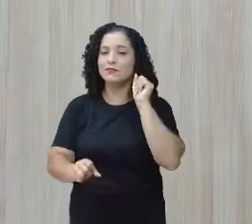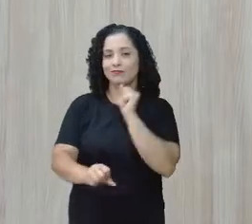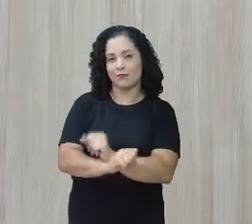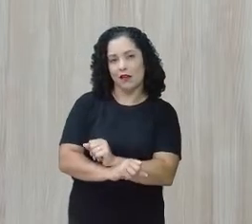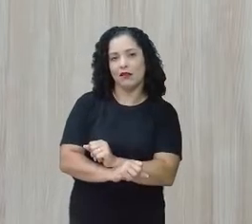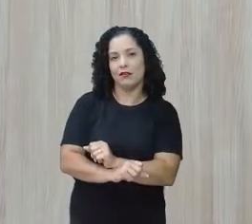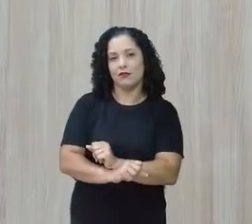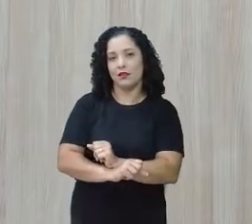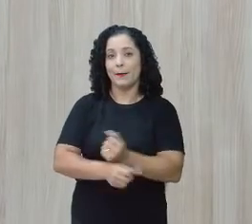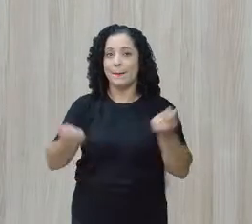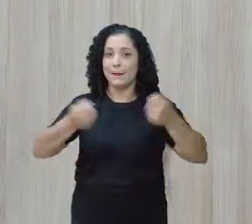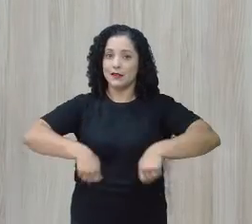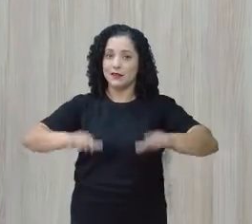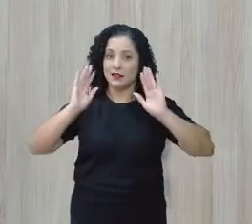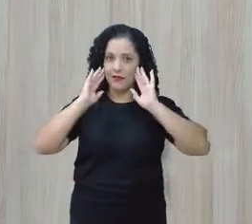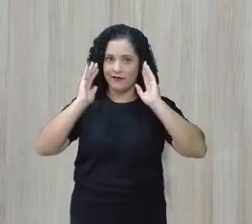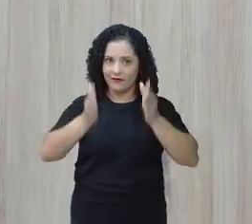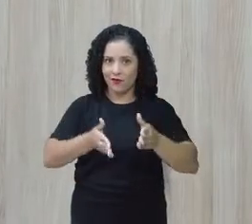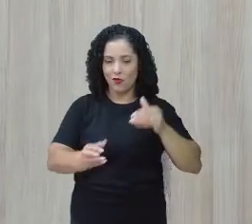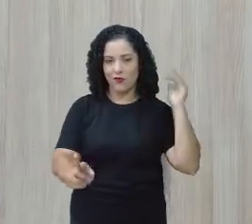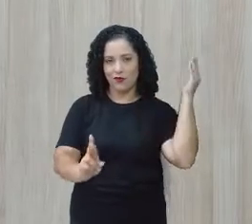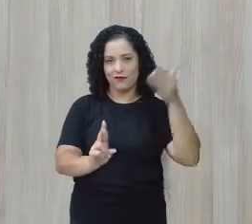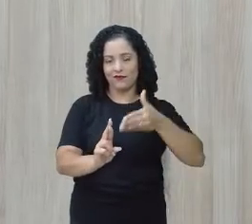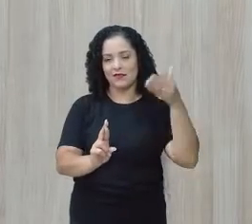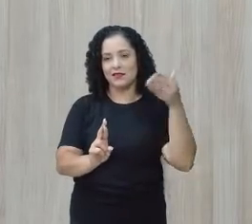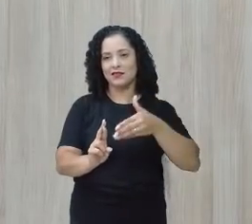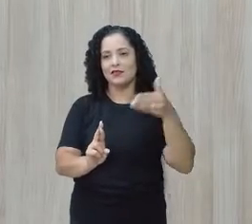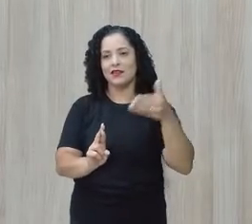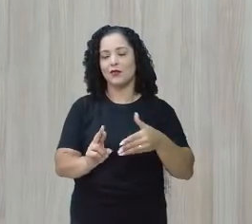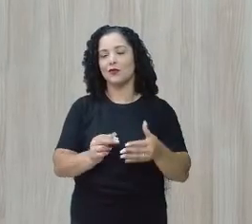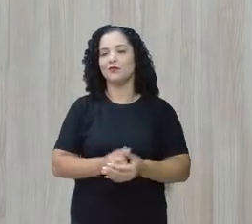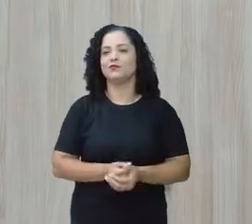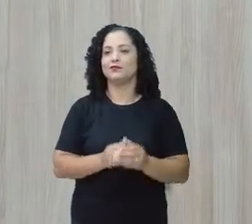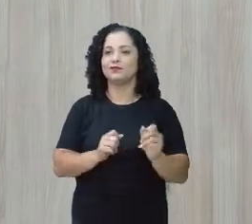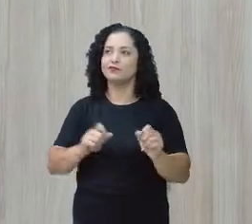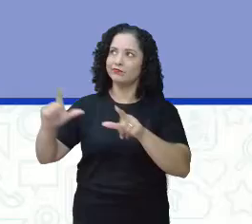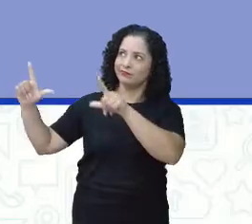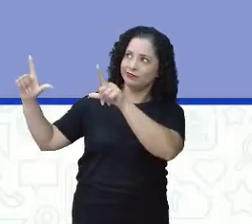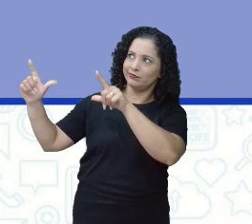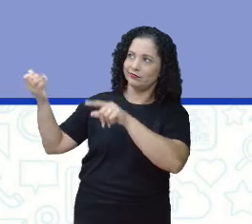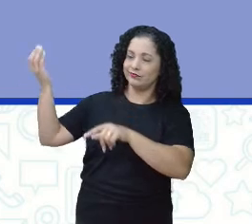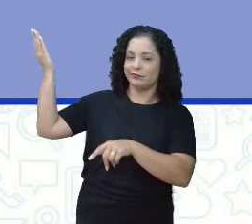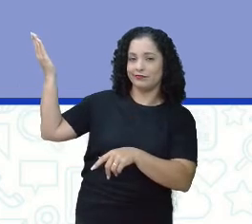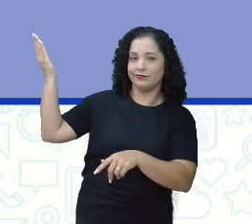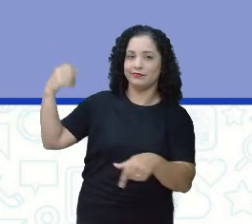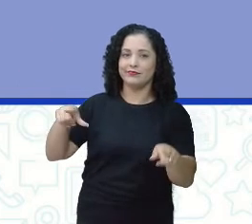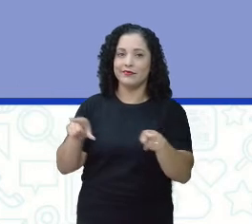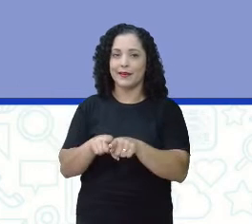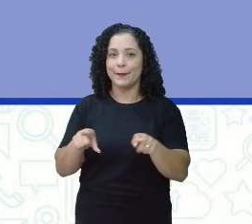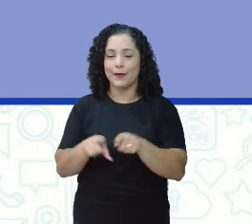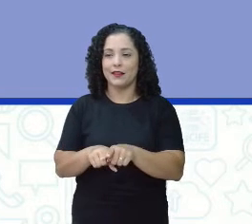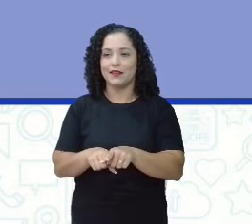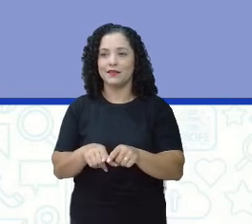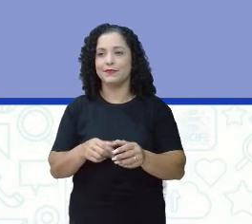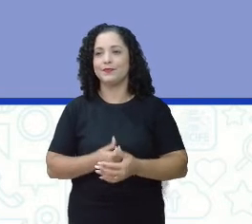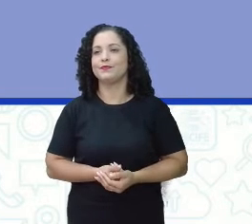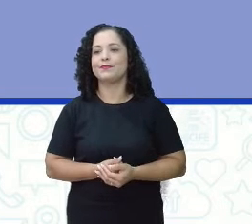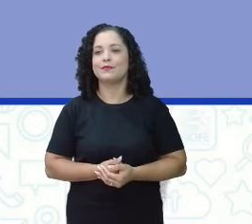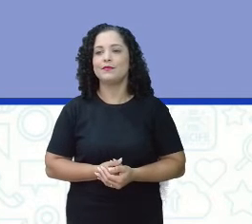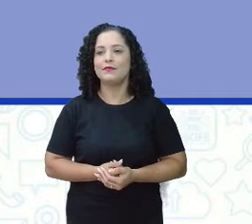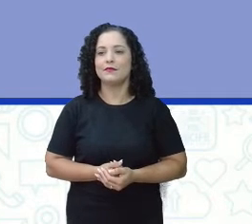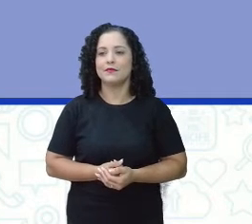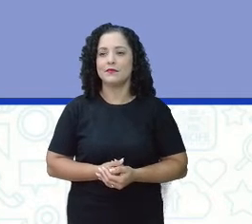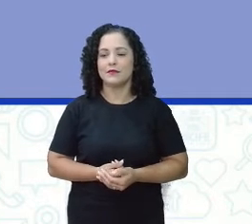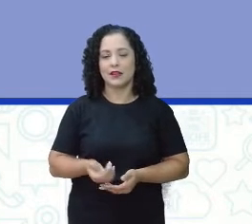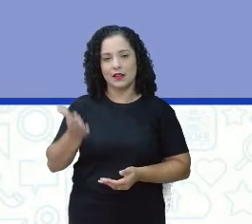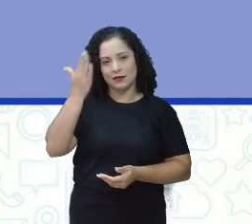do referencial. Então, vamos ver mais uma. Essa aqui também, para a gente poder viajar, e eu vou